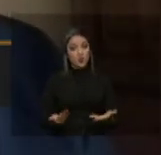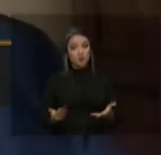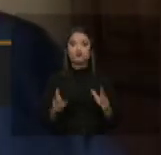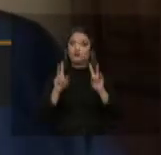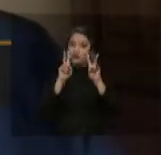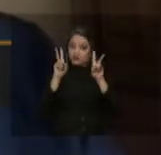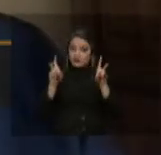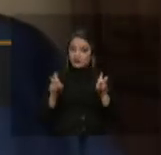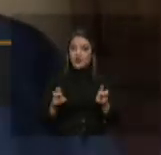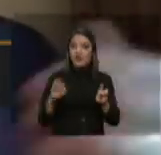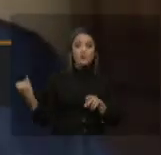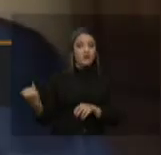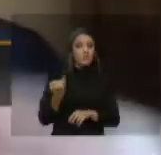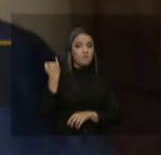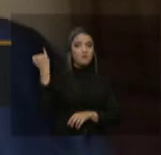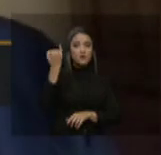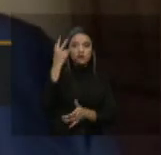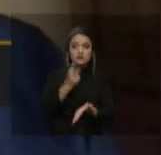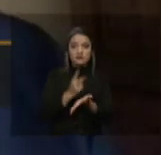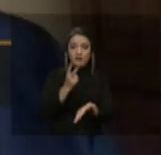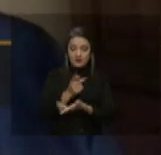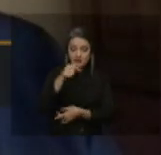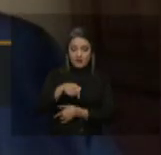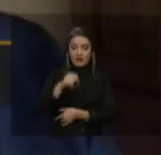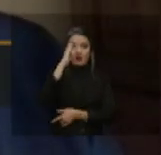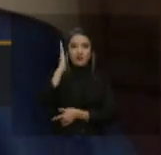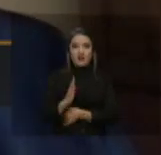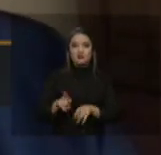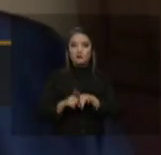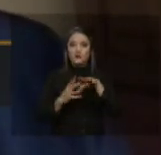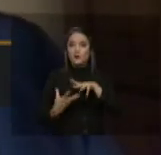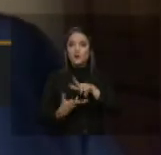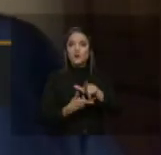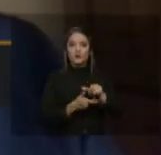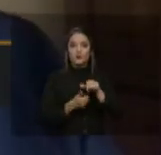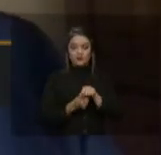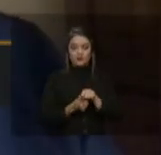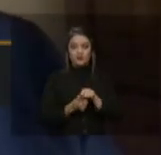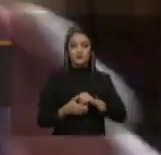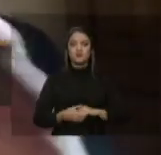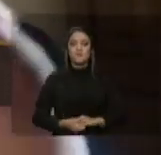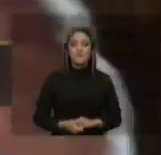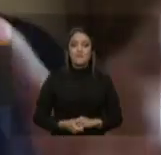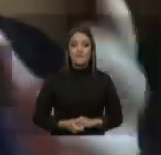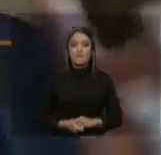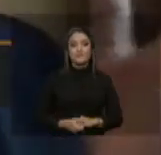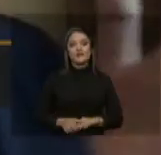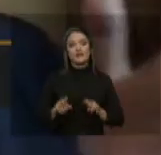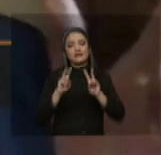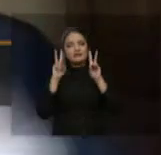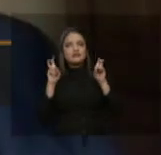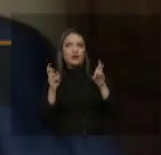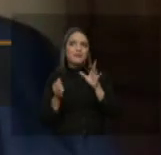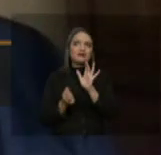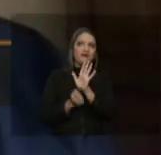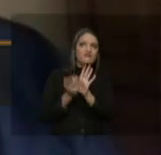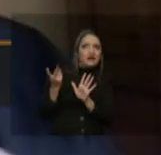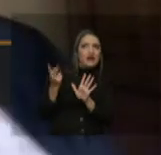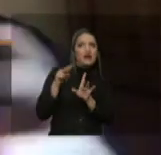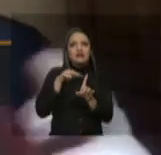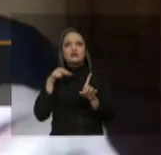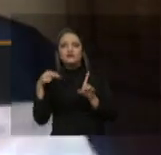absolutamente relevante não só no Brasil mas em todo mundo esse tema é comporta várias facetas por